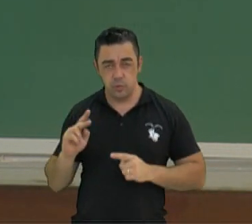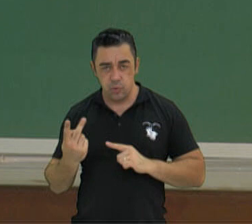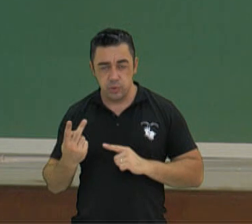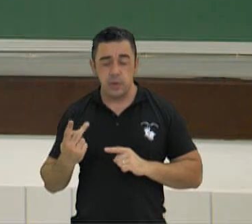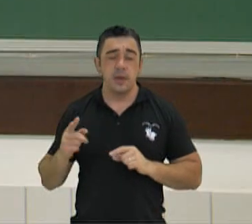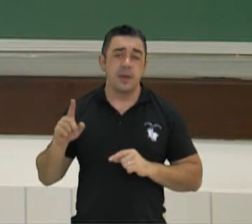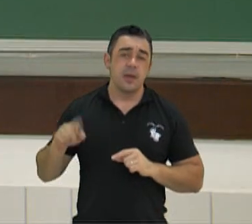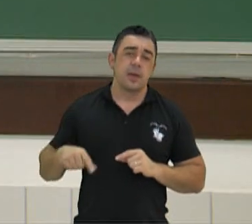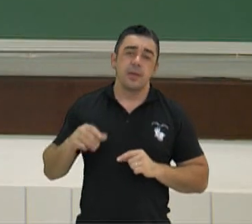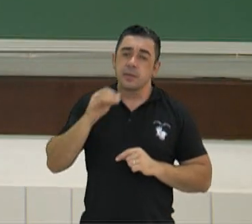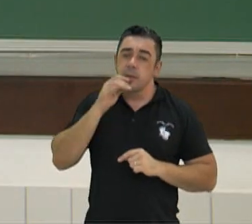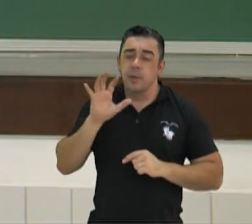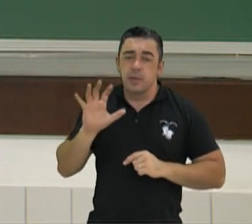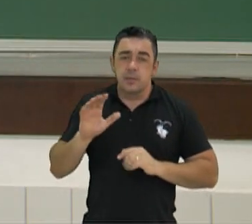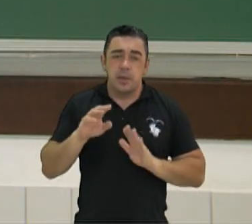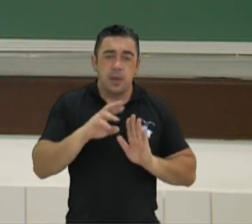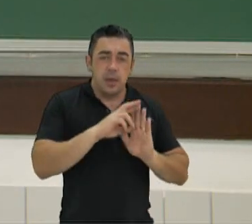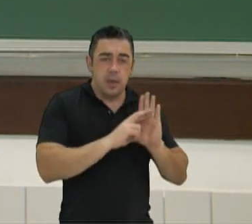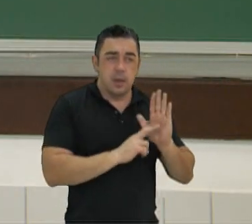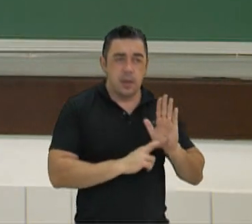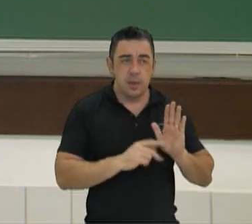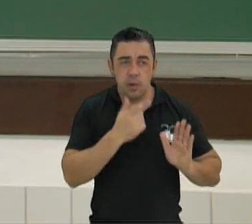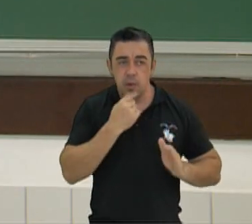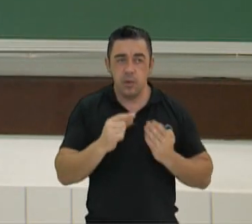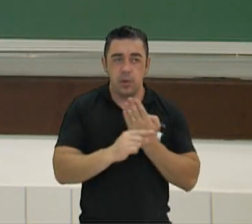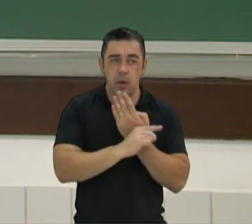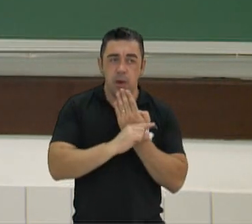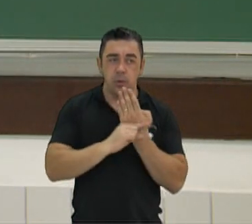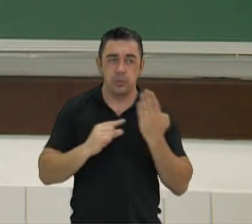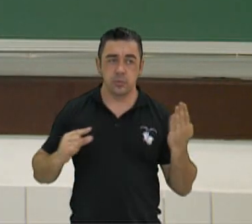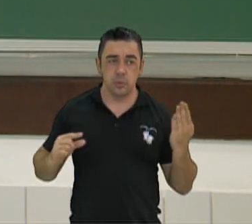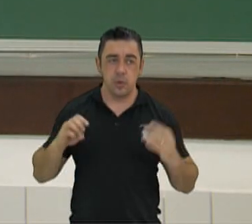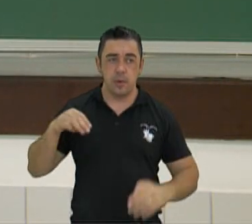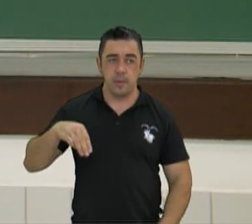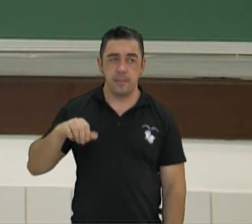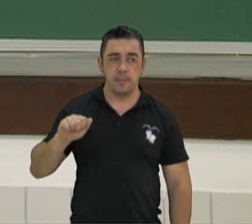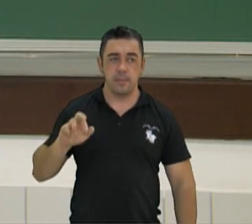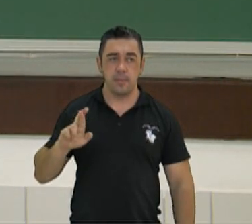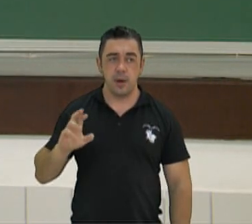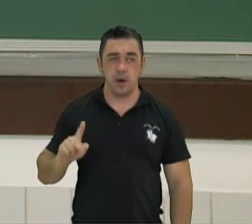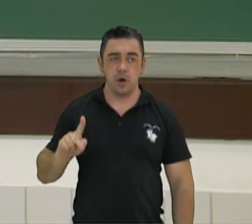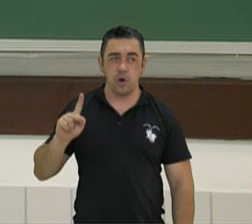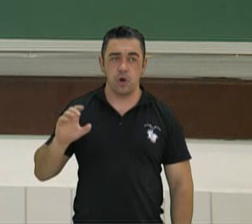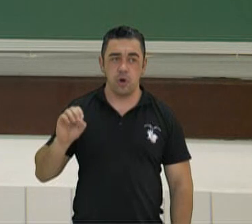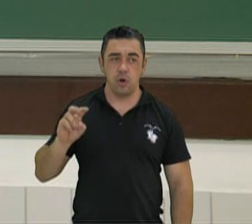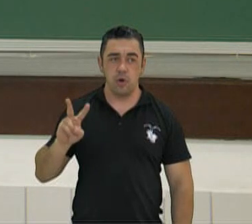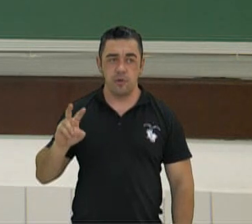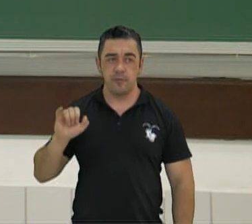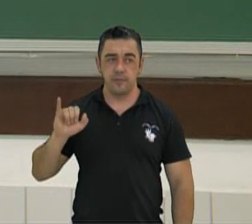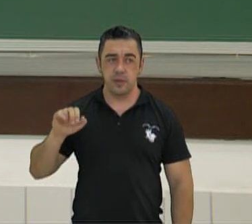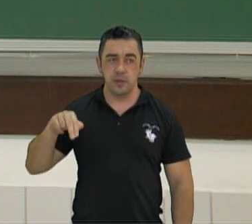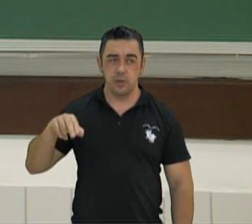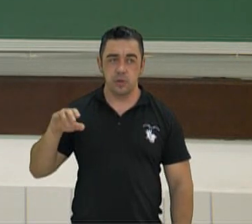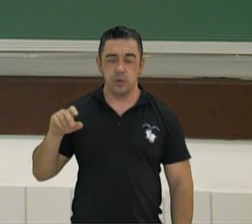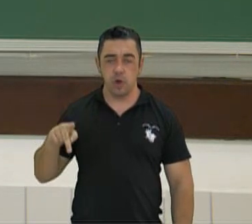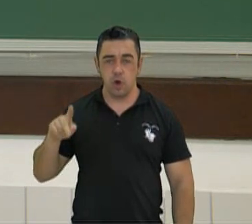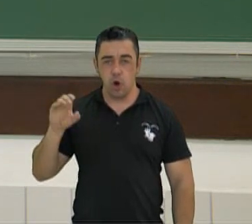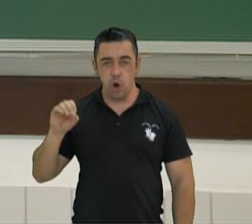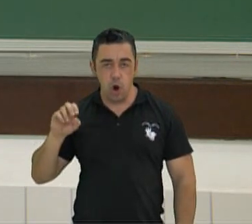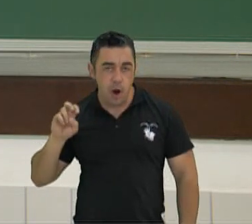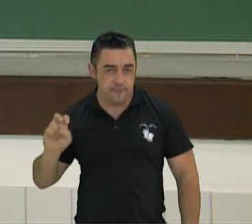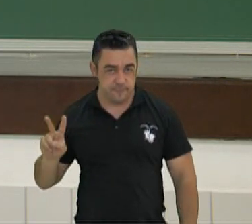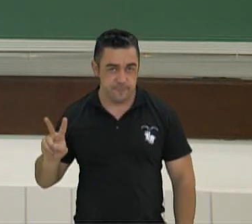elas seguem a regra de Markovnikov, que foi descoberta em 1868 pelo